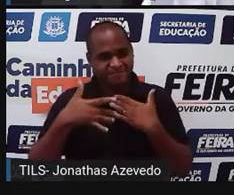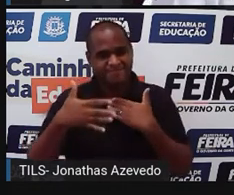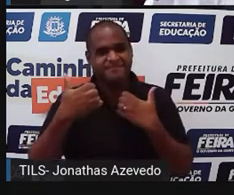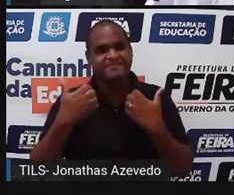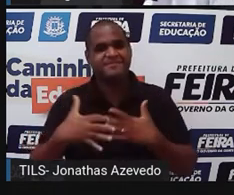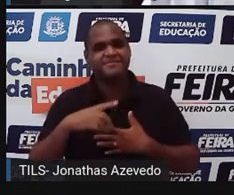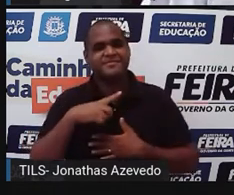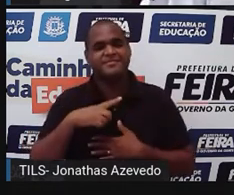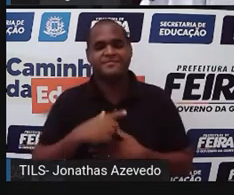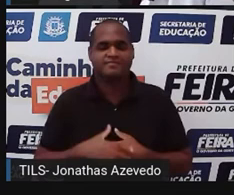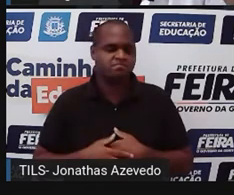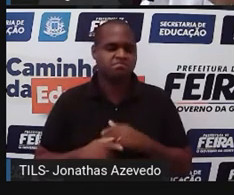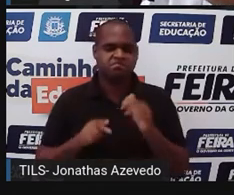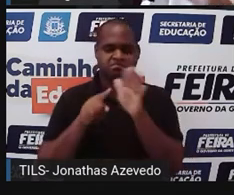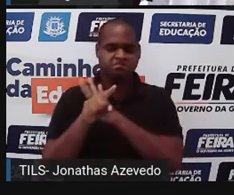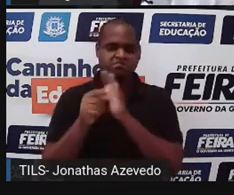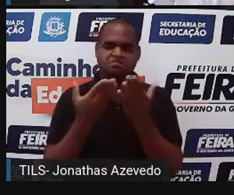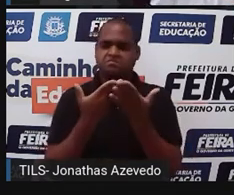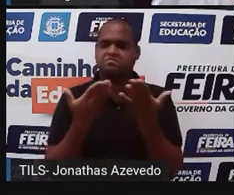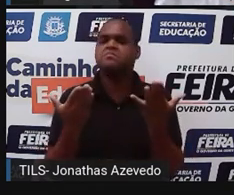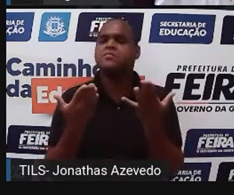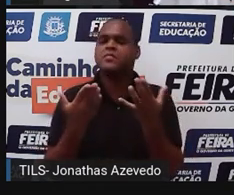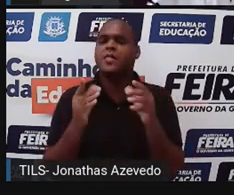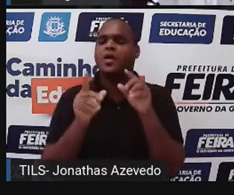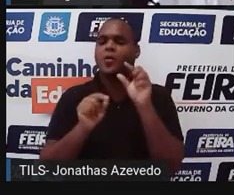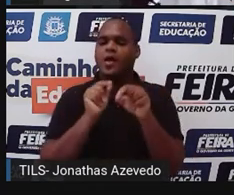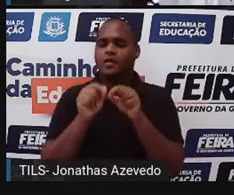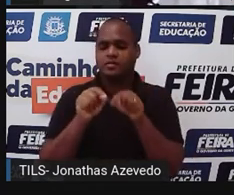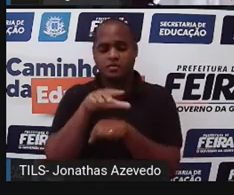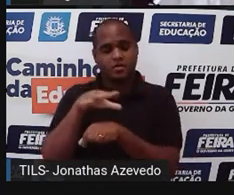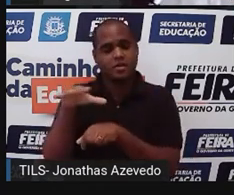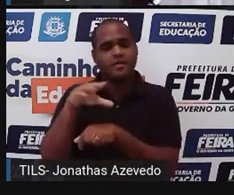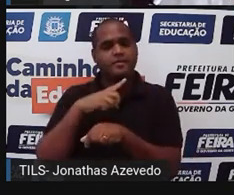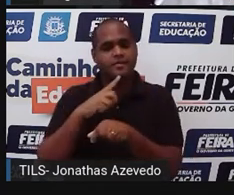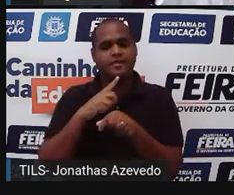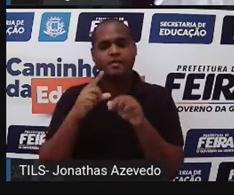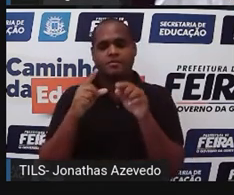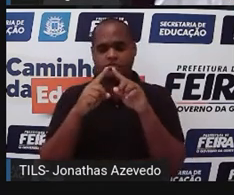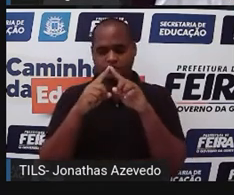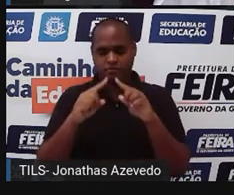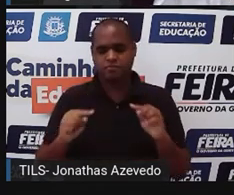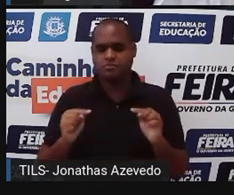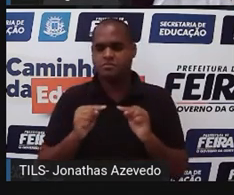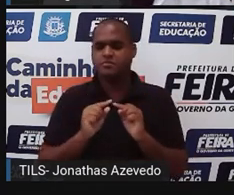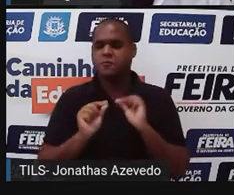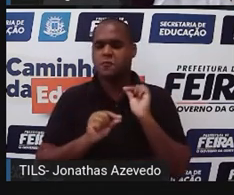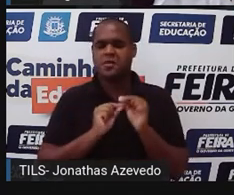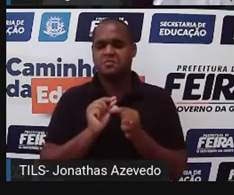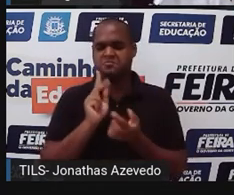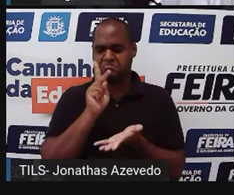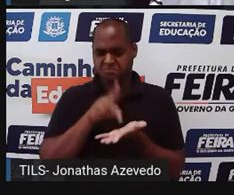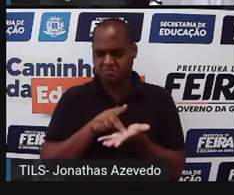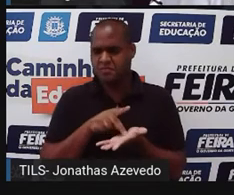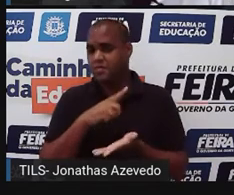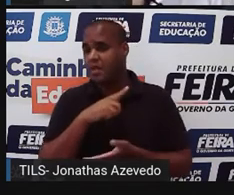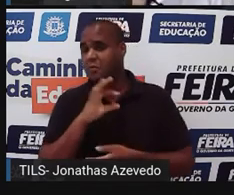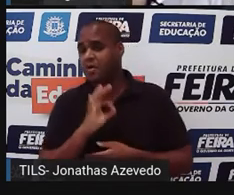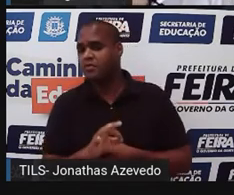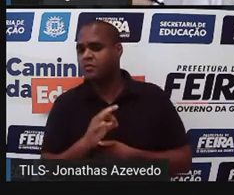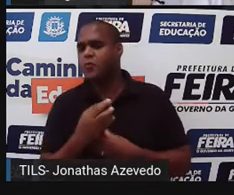e tem uma pergunta por Qual razão a área dos triângulos fica determinada dessa maneira